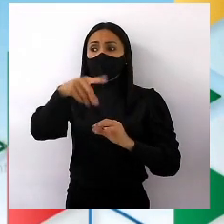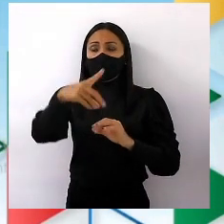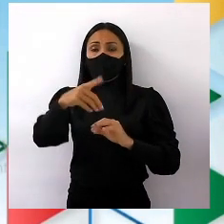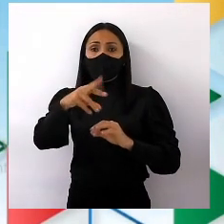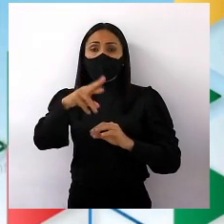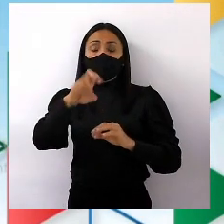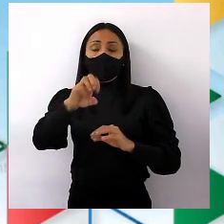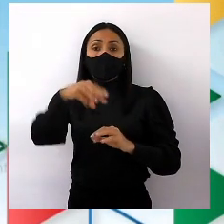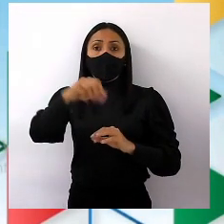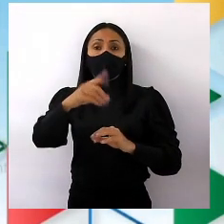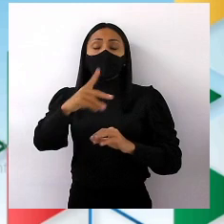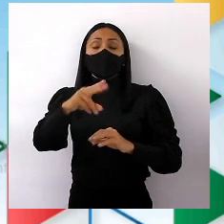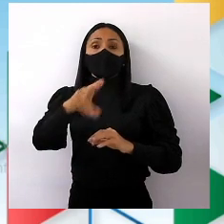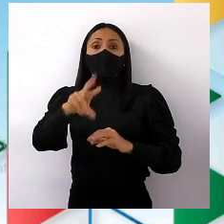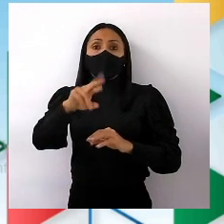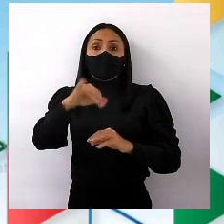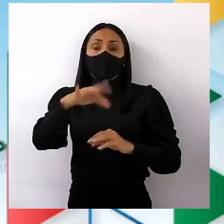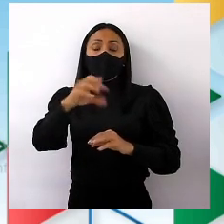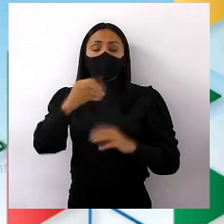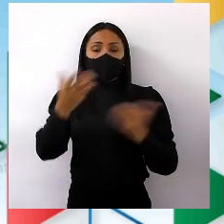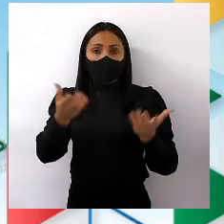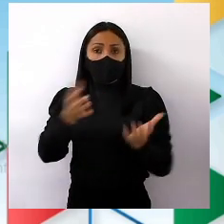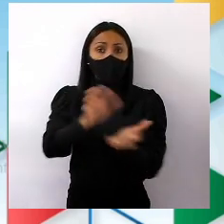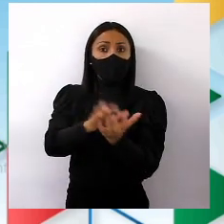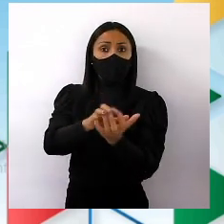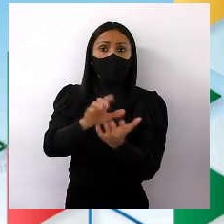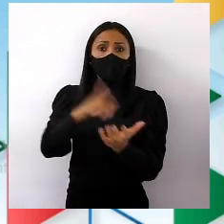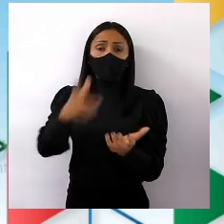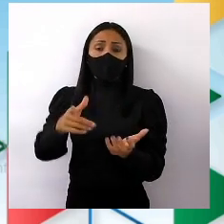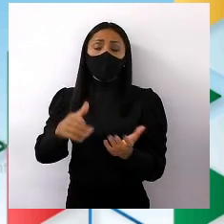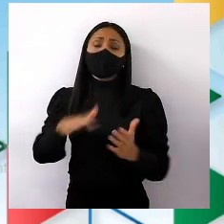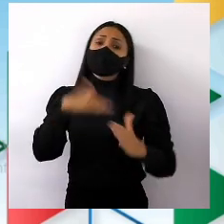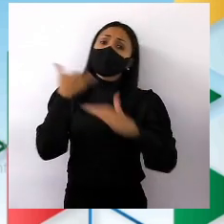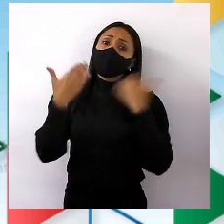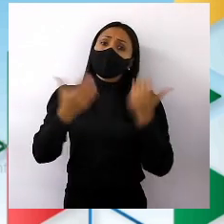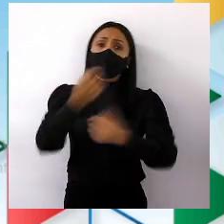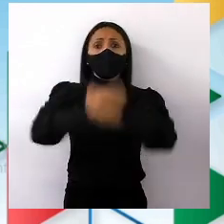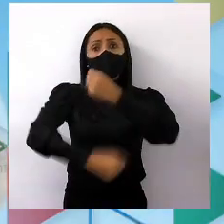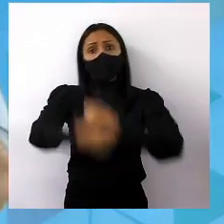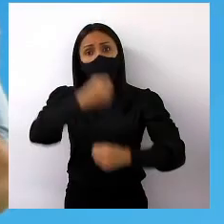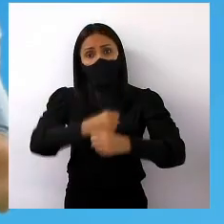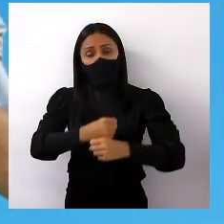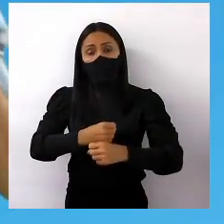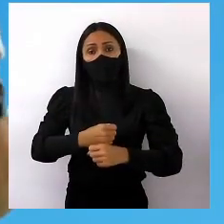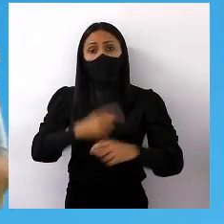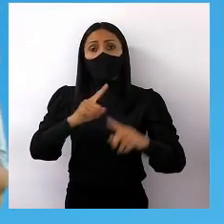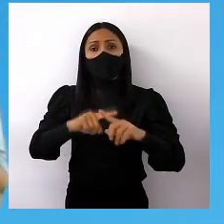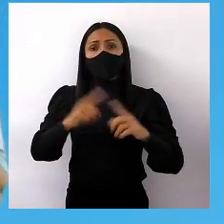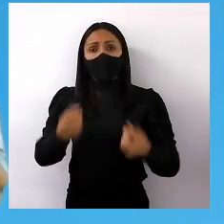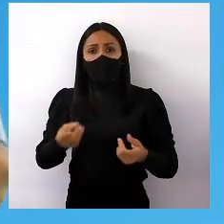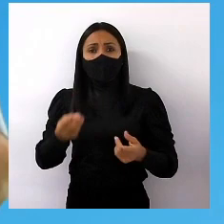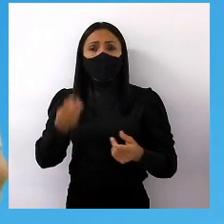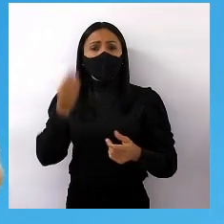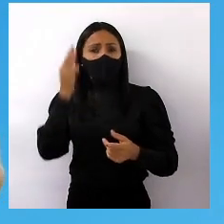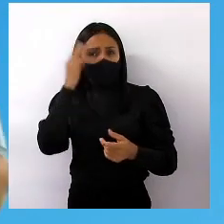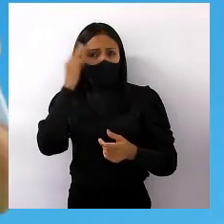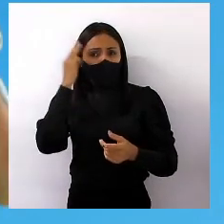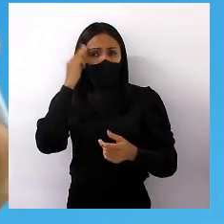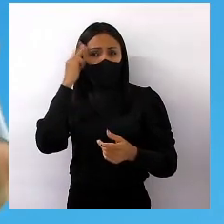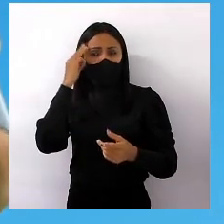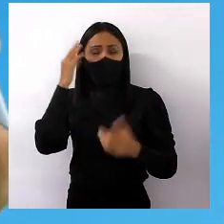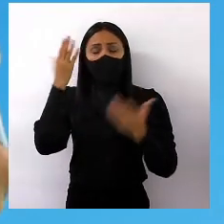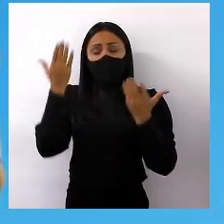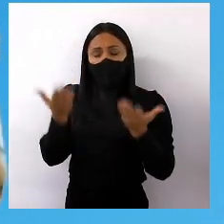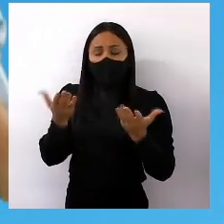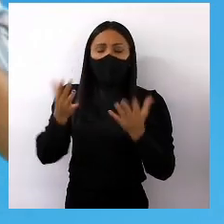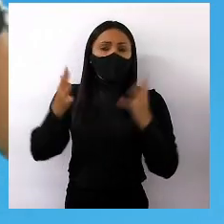Madureira, patrimônio vivo de Pernambuco, que nos deixou ano passado, mas a sua memória fica aqui e